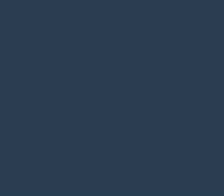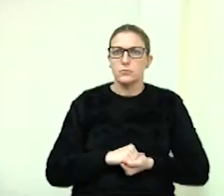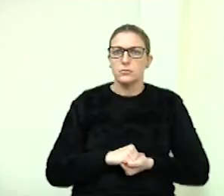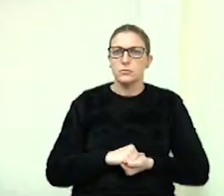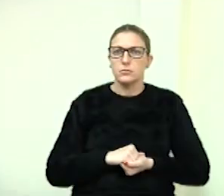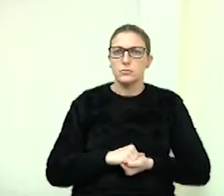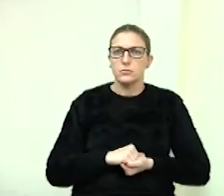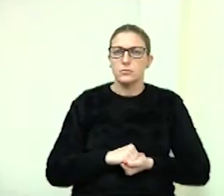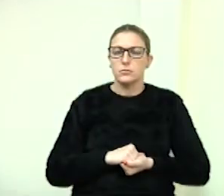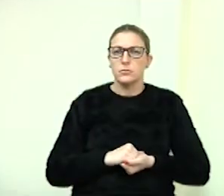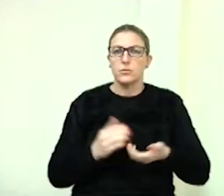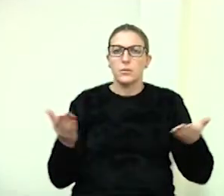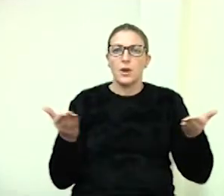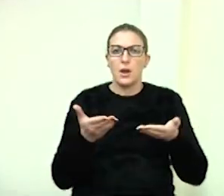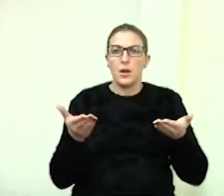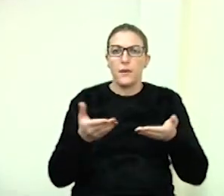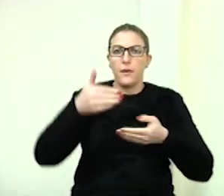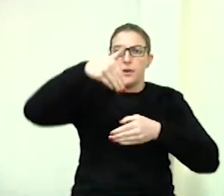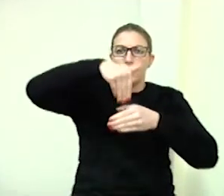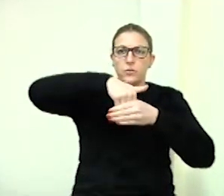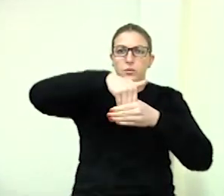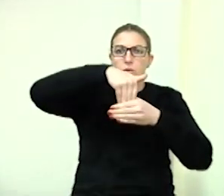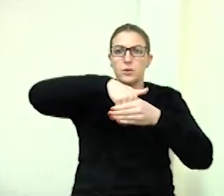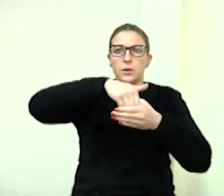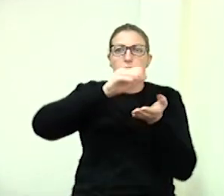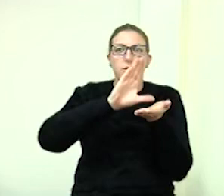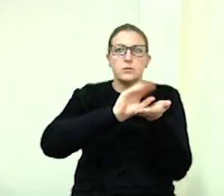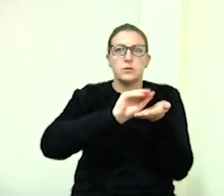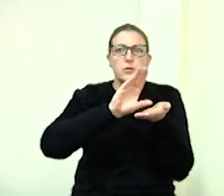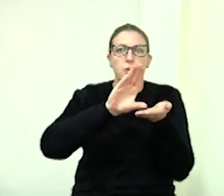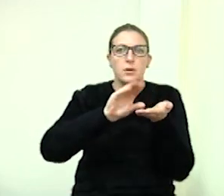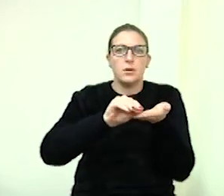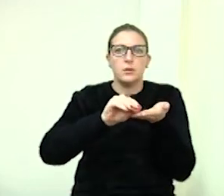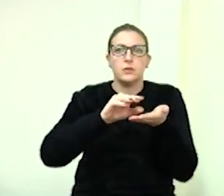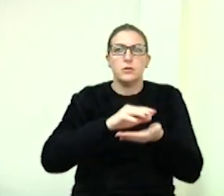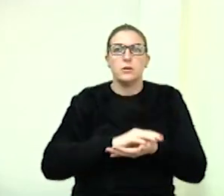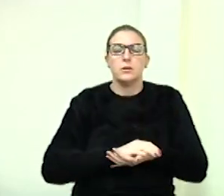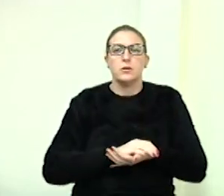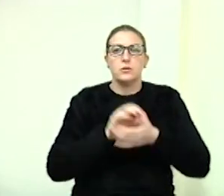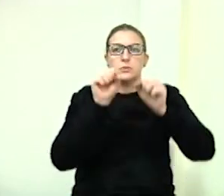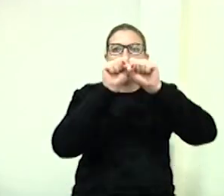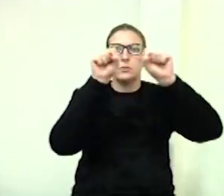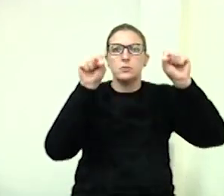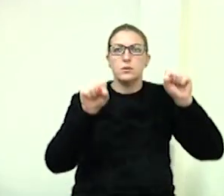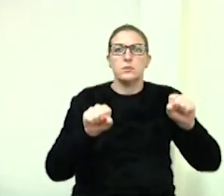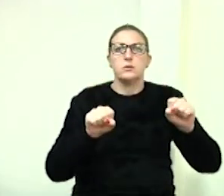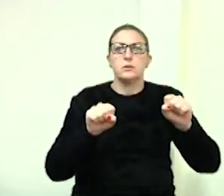Em votação, ata... No sistema.